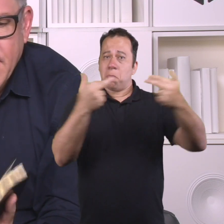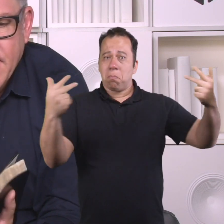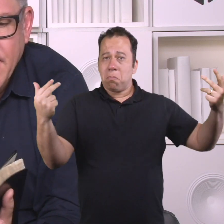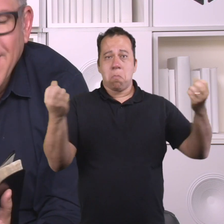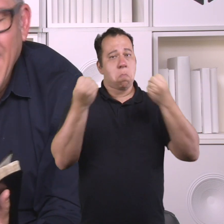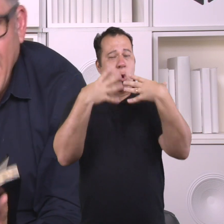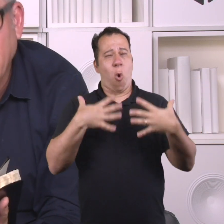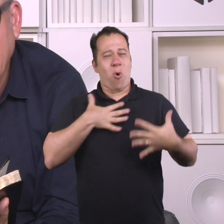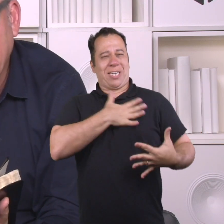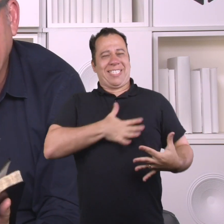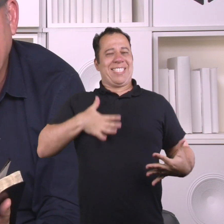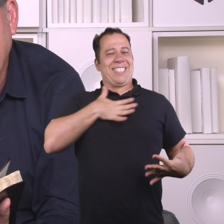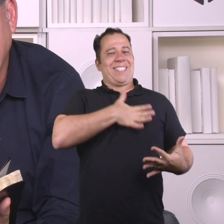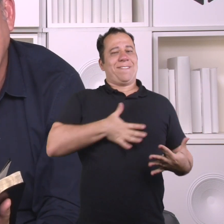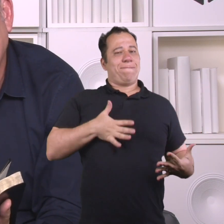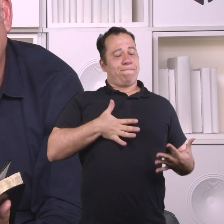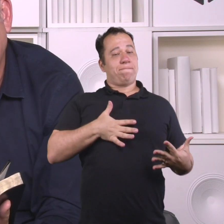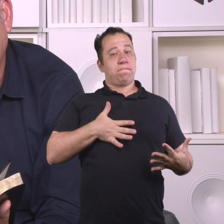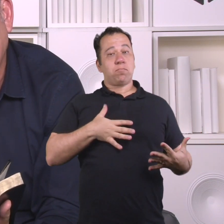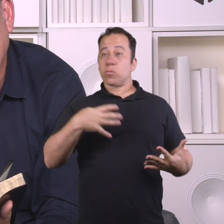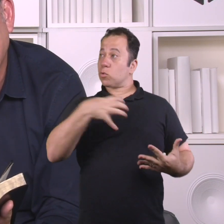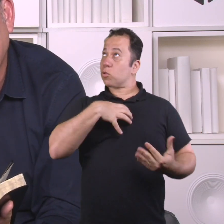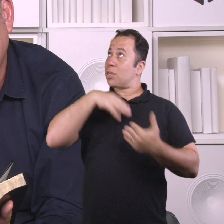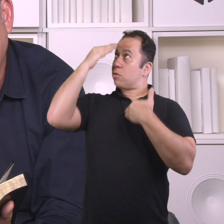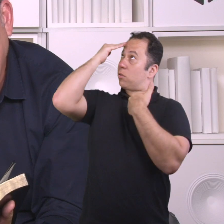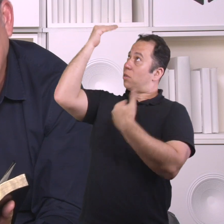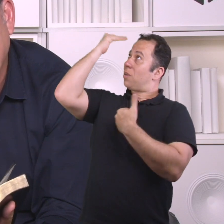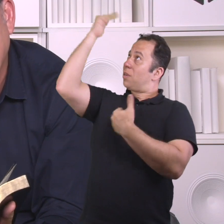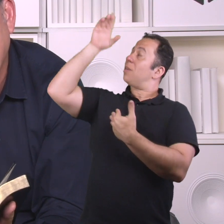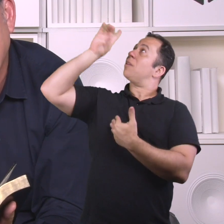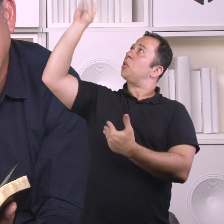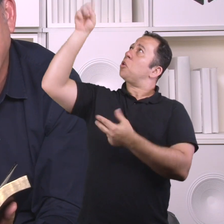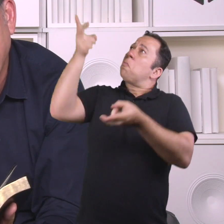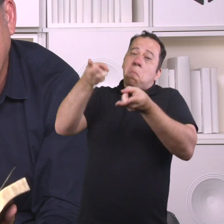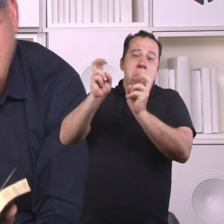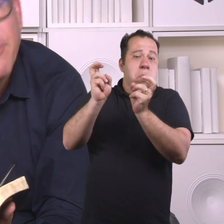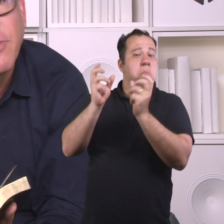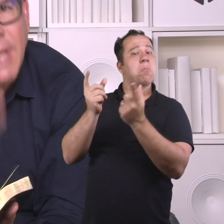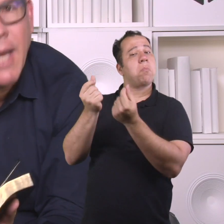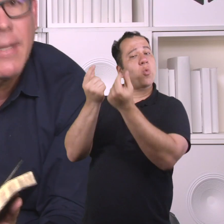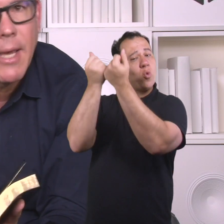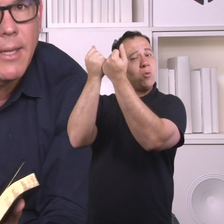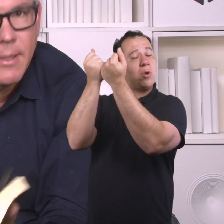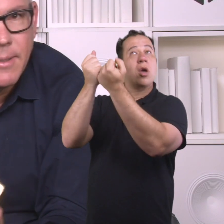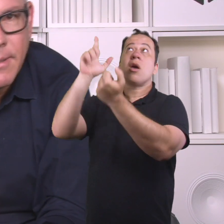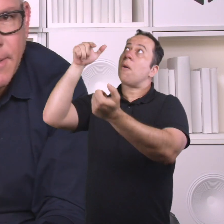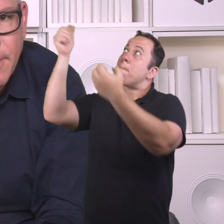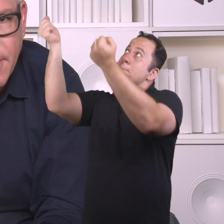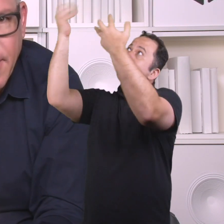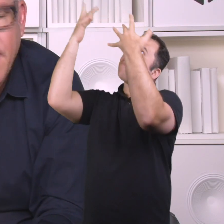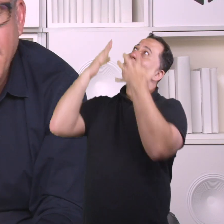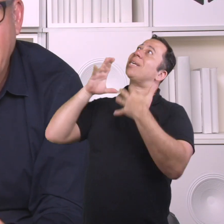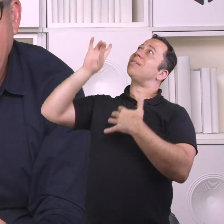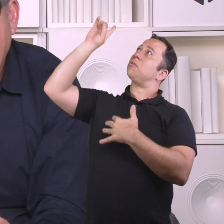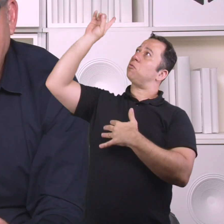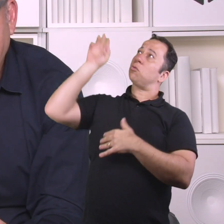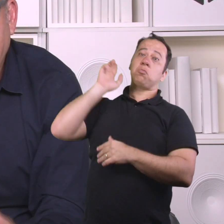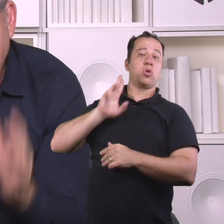de você ser grato a Deus e reconhecer a riqueza como uma bênção de Deus na sua vida e desfrutar dela.